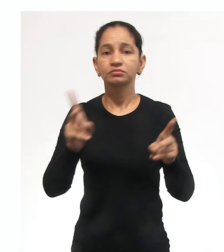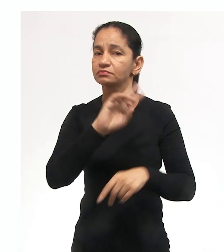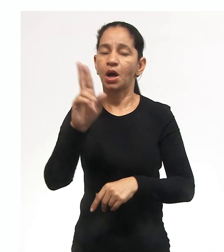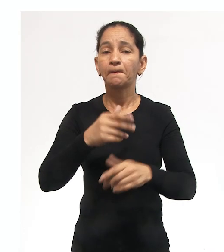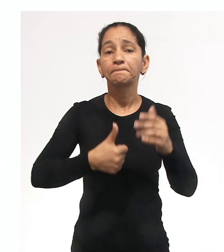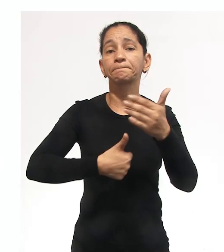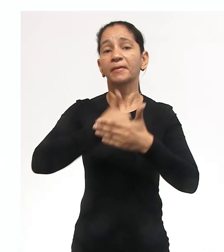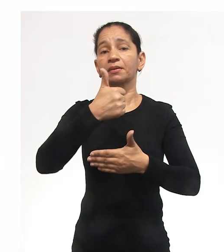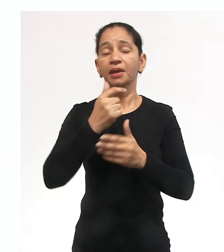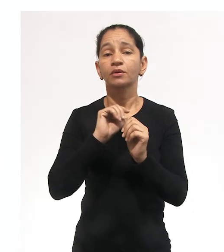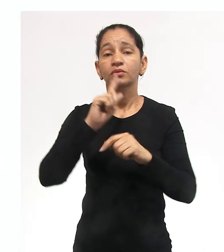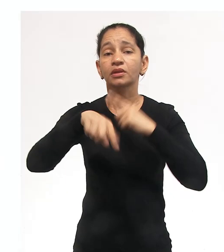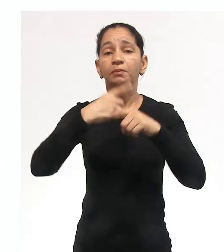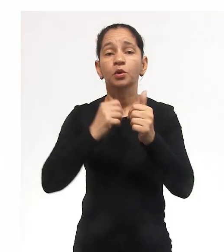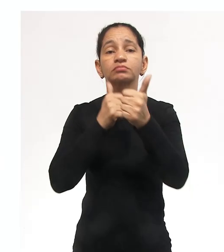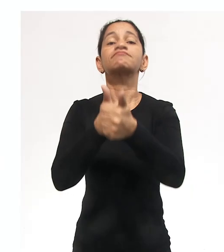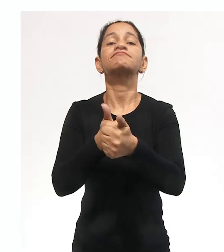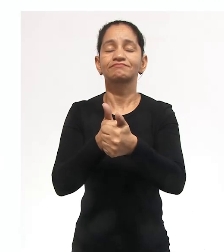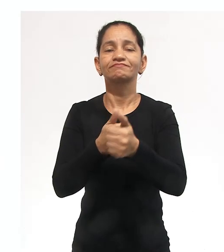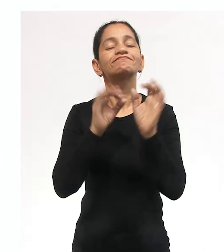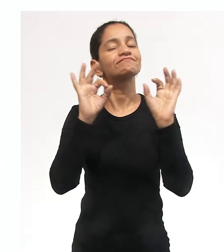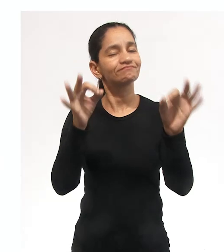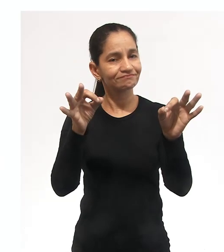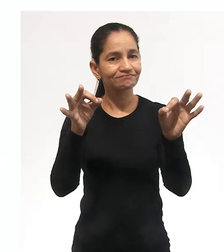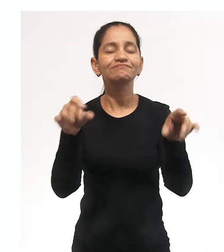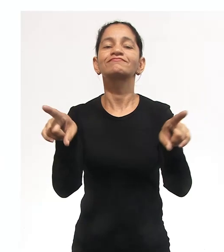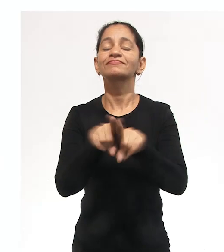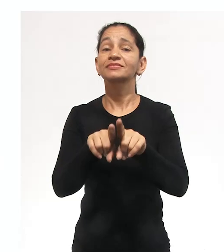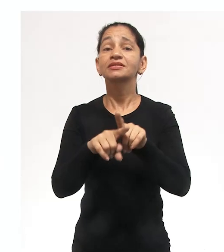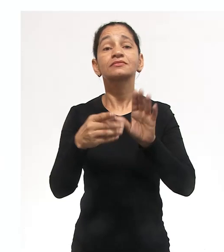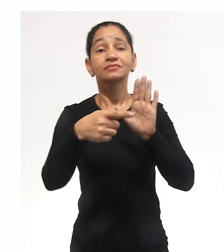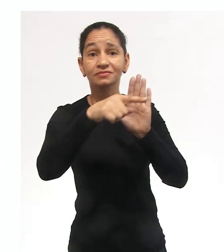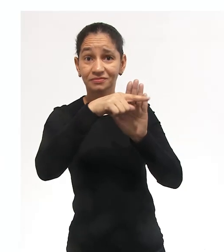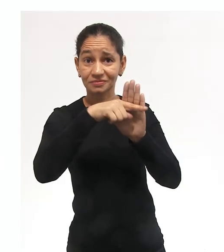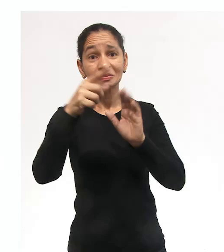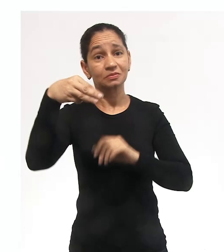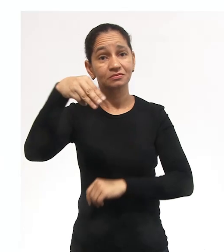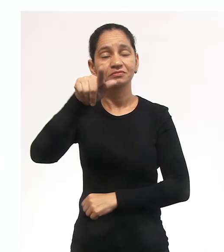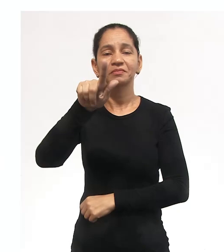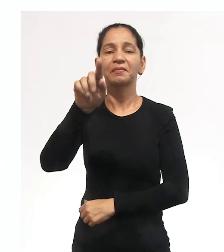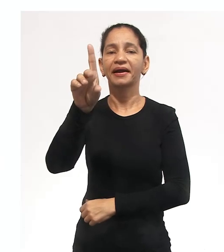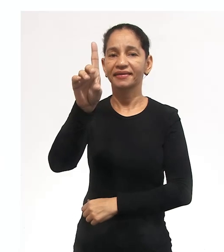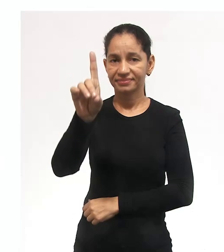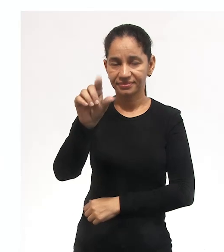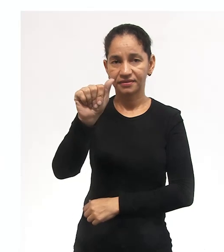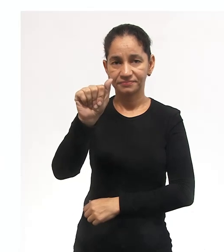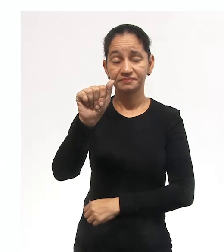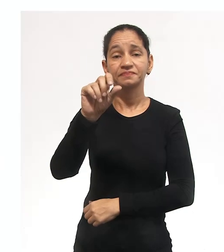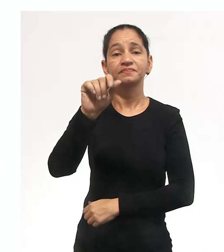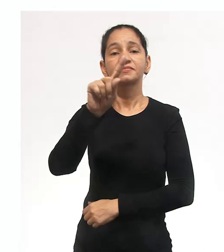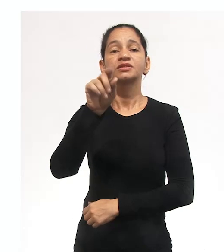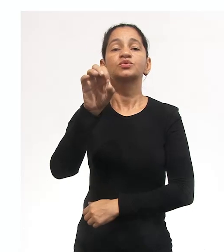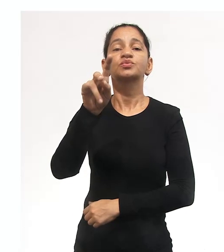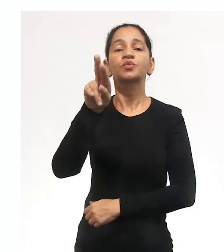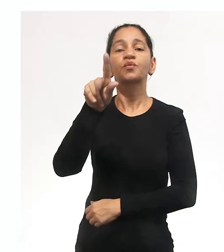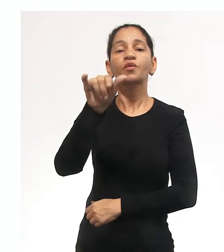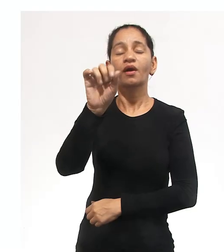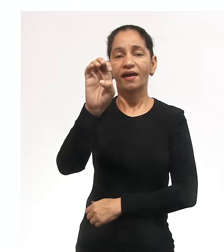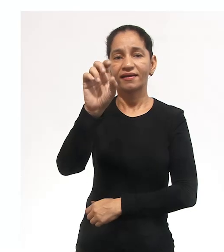a continuidade do outro, certo? E aqui tem a Magda Soares com letramento